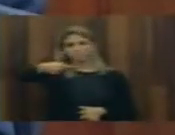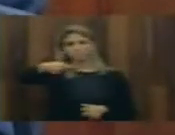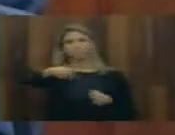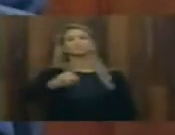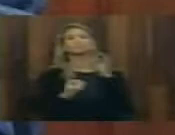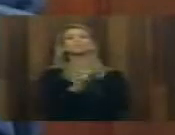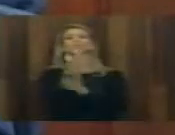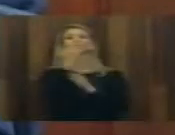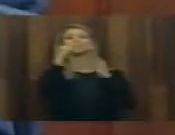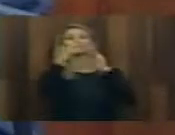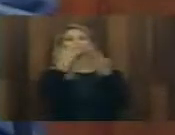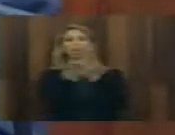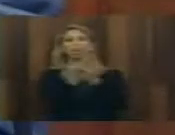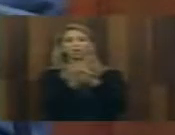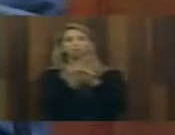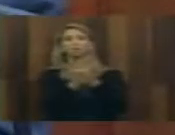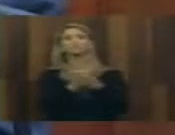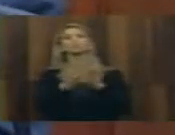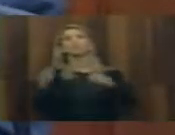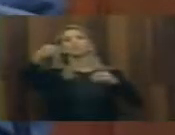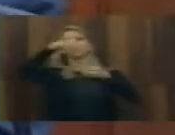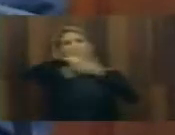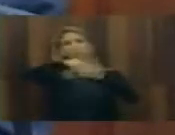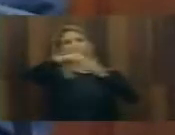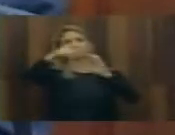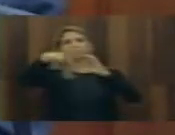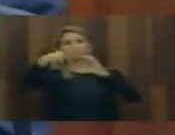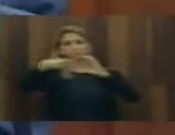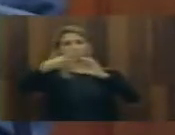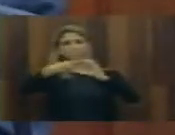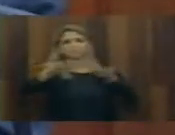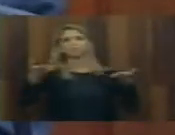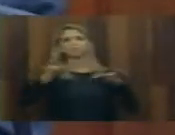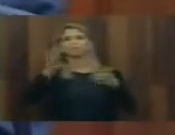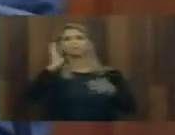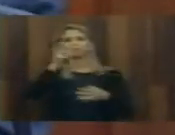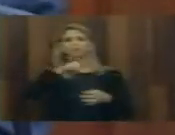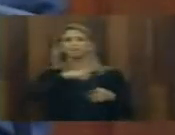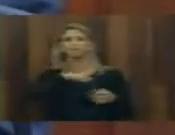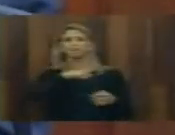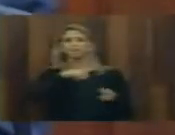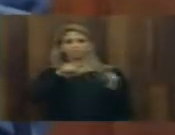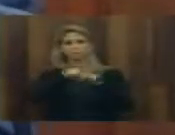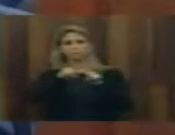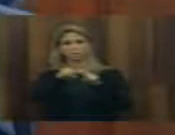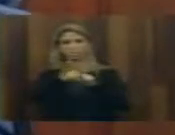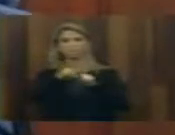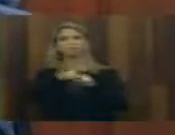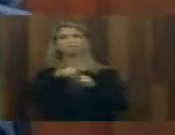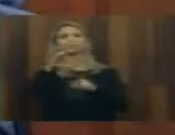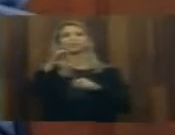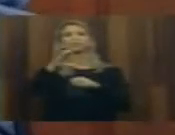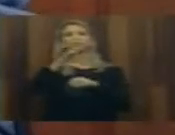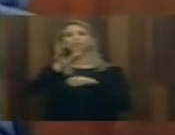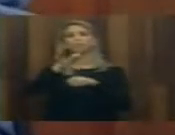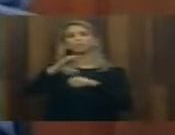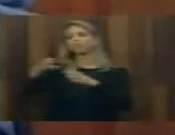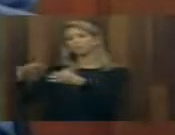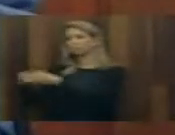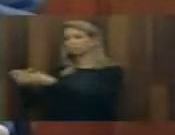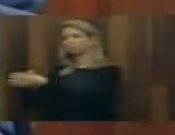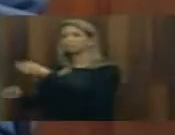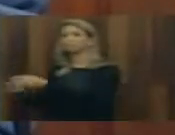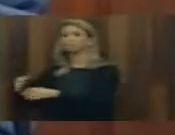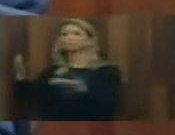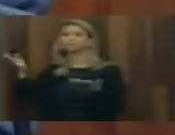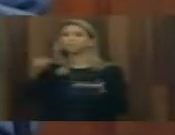Legislativo Municipal. Da mesma forma, será encaminhada à Comissão de Constituição e Justiça, mas há sobre a mesa um requerimento de urgência assinado